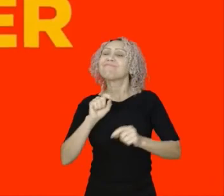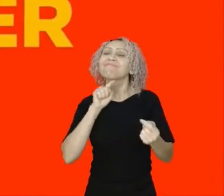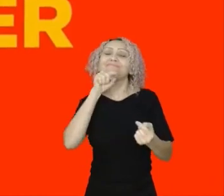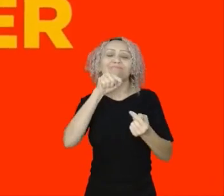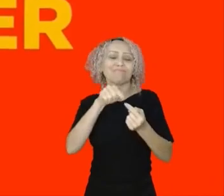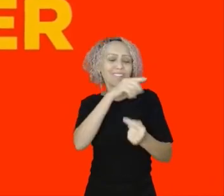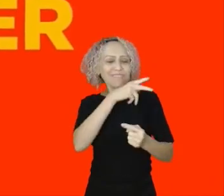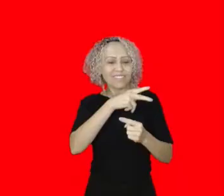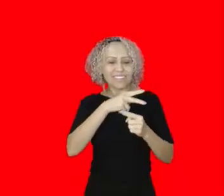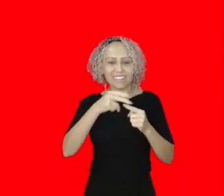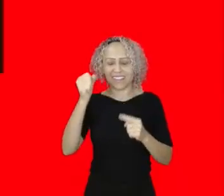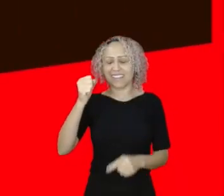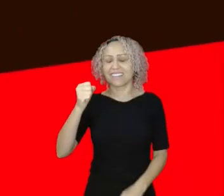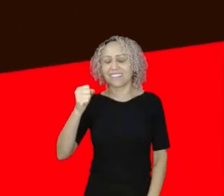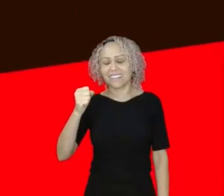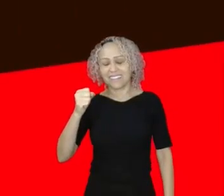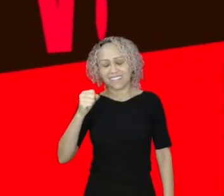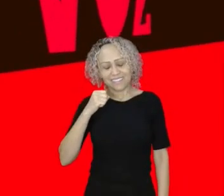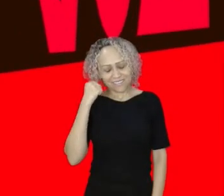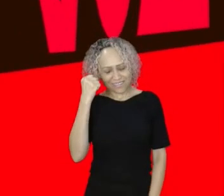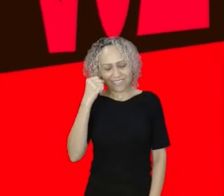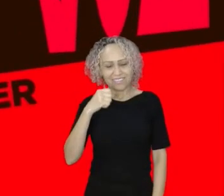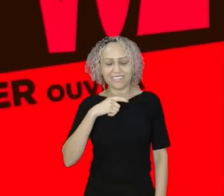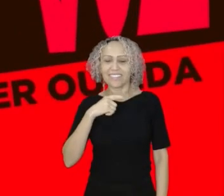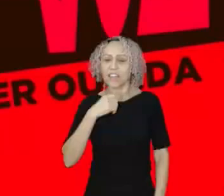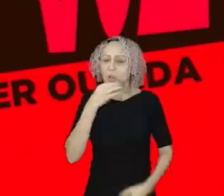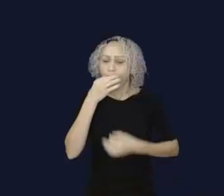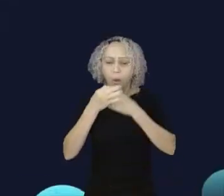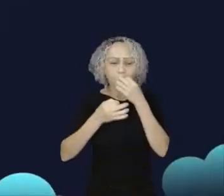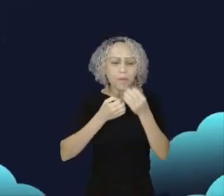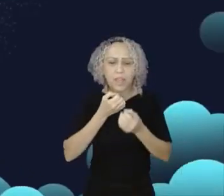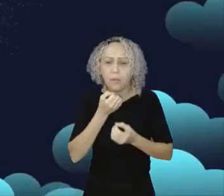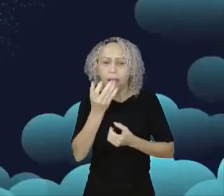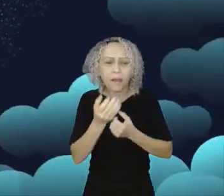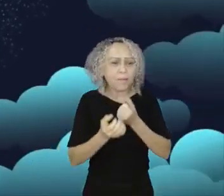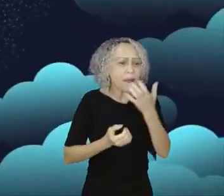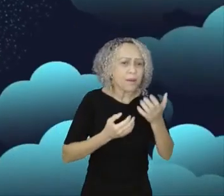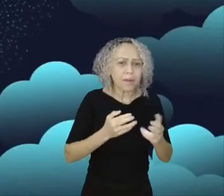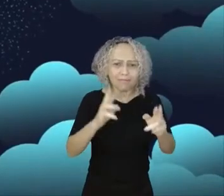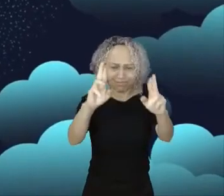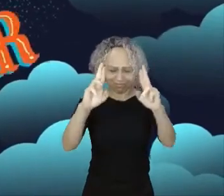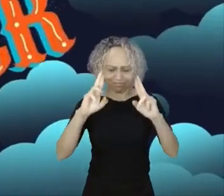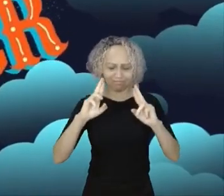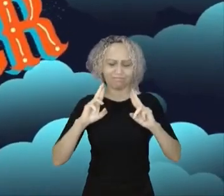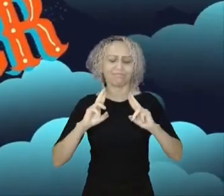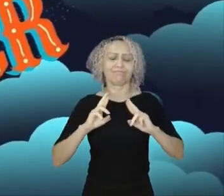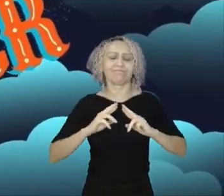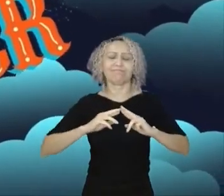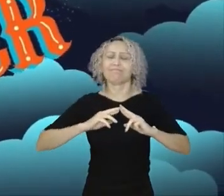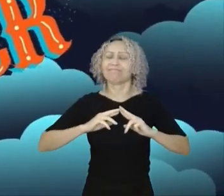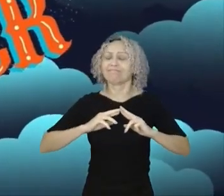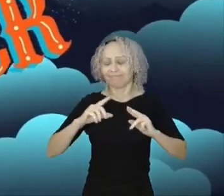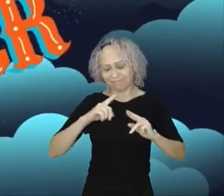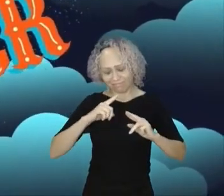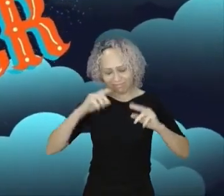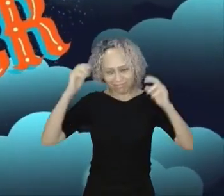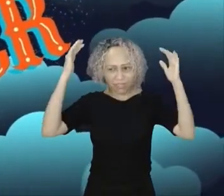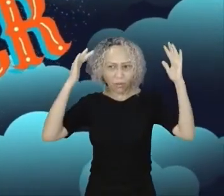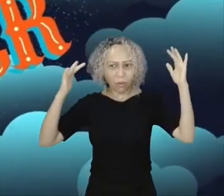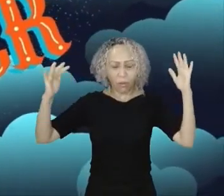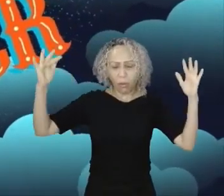batalhando pra vencer. Tenho voz pra ser ouvida, tenho sonhos pra